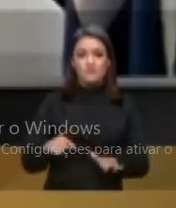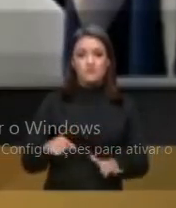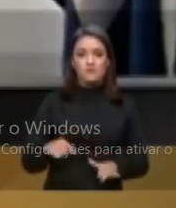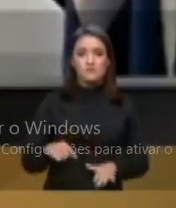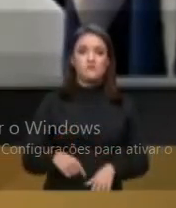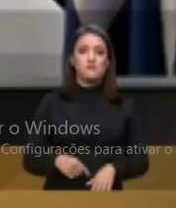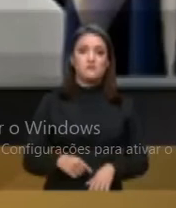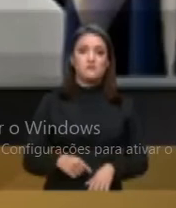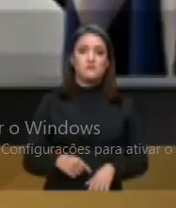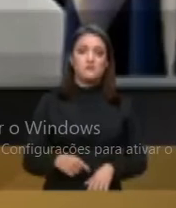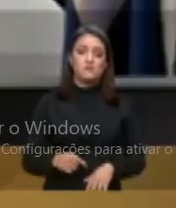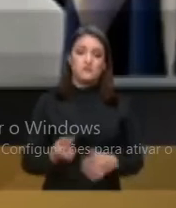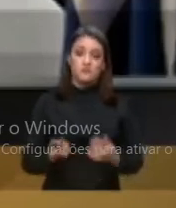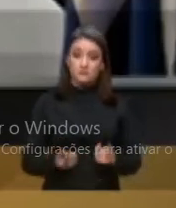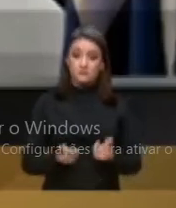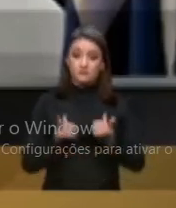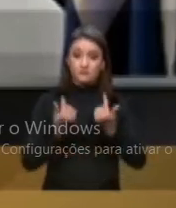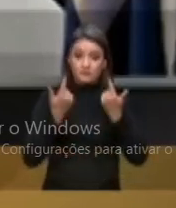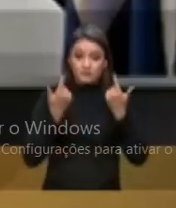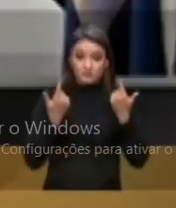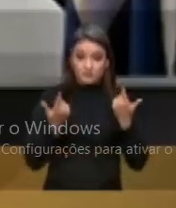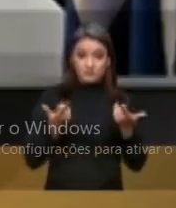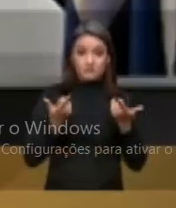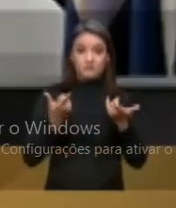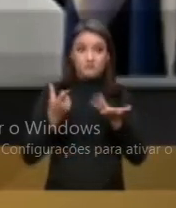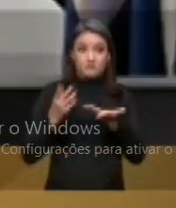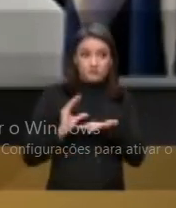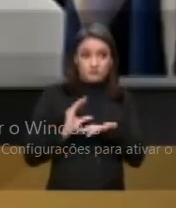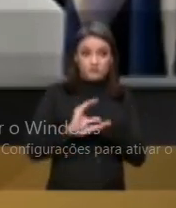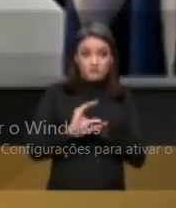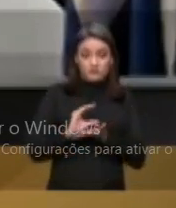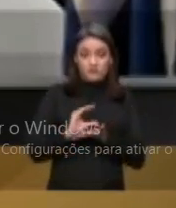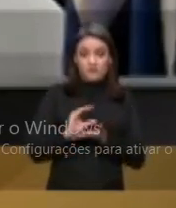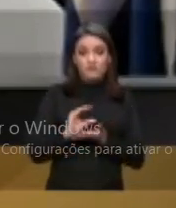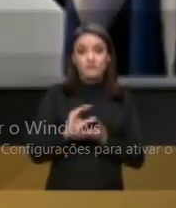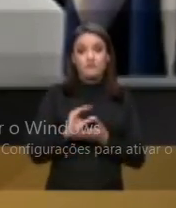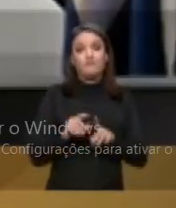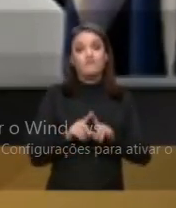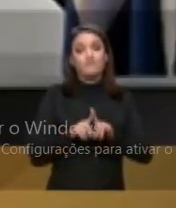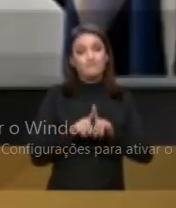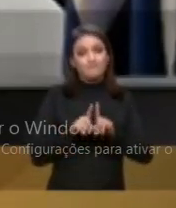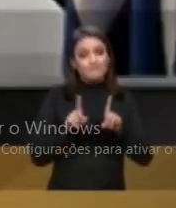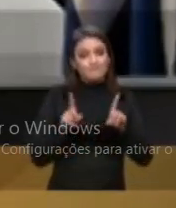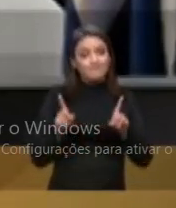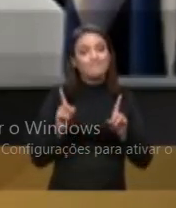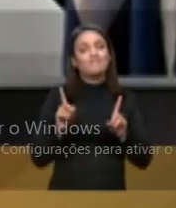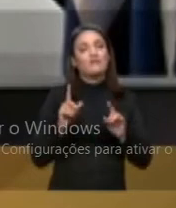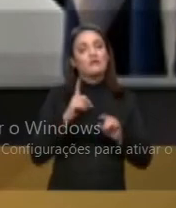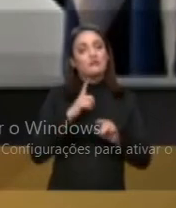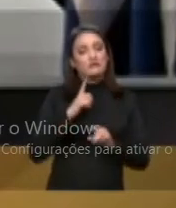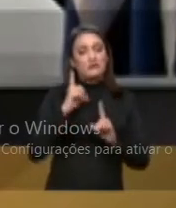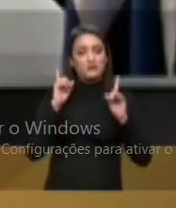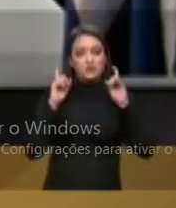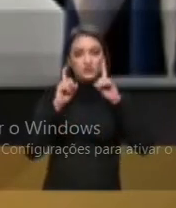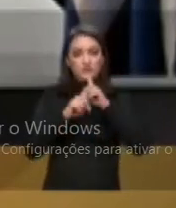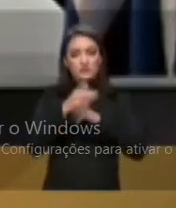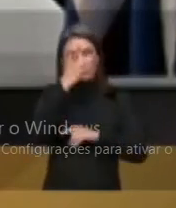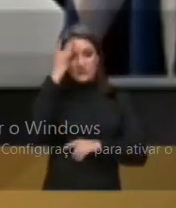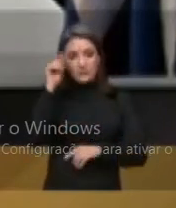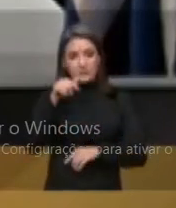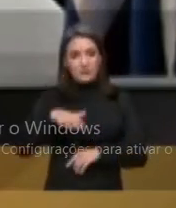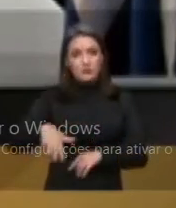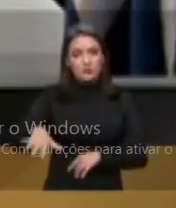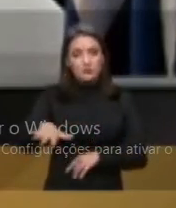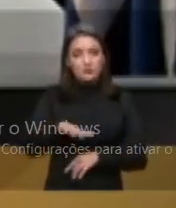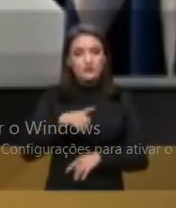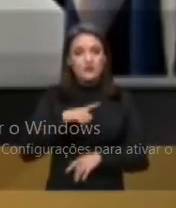algum efeito relevante, com valores de maior monta, mais difícil serão